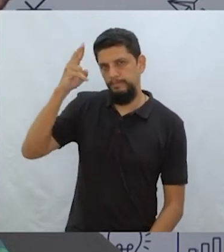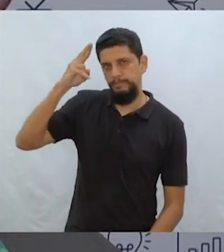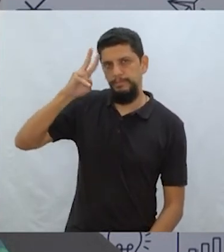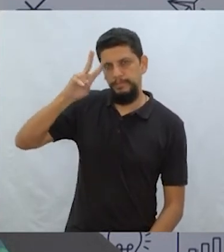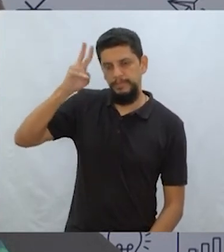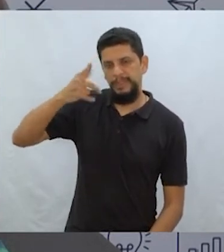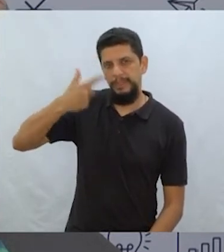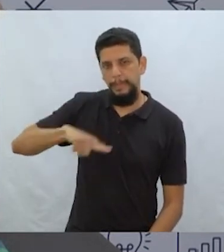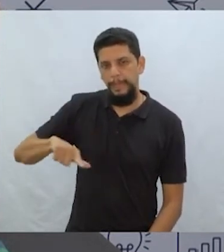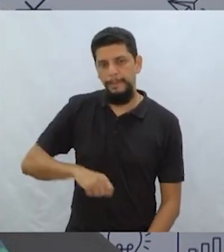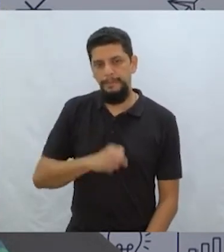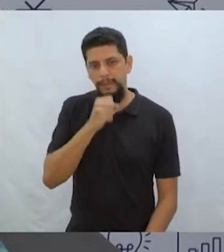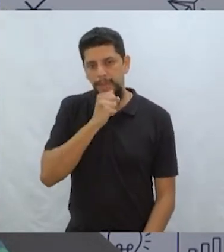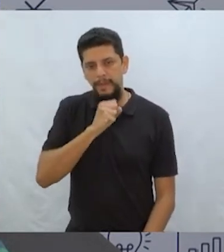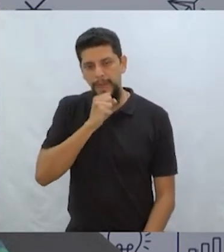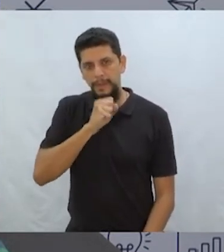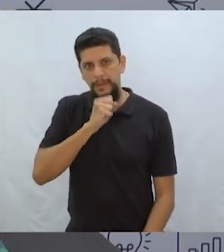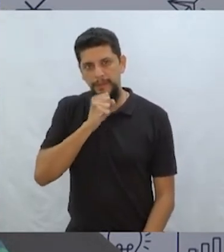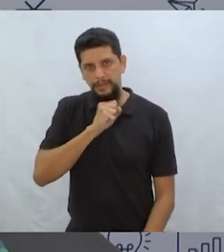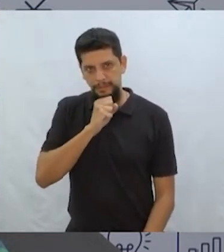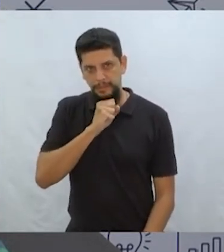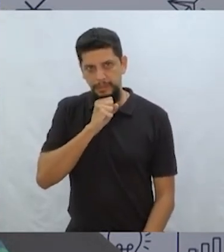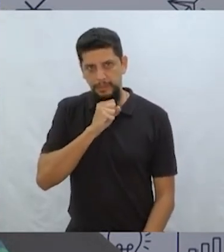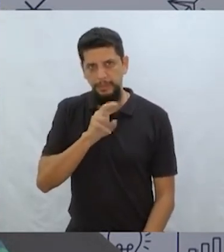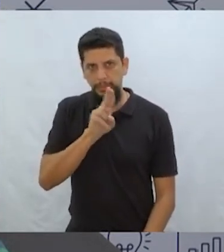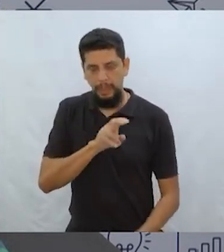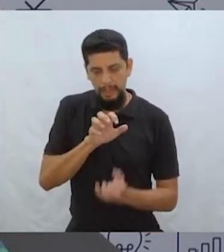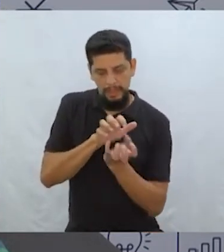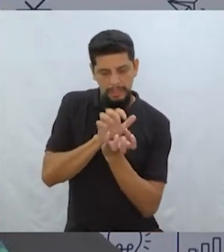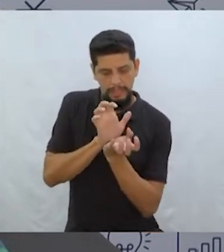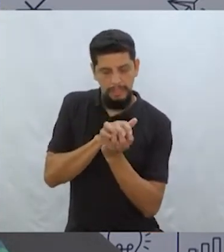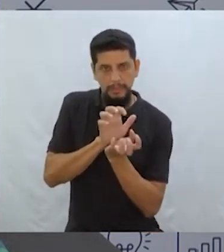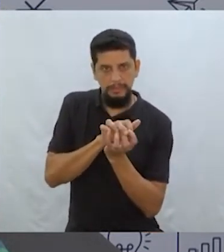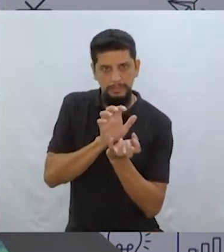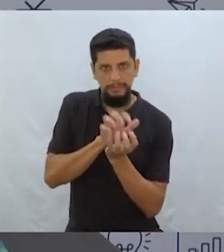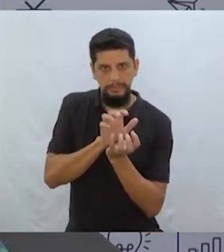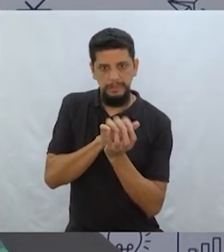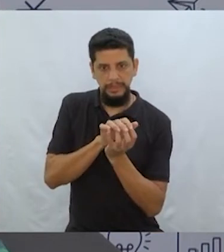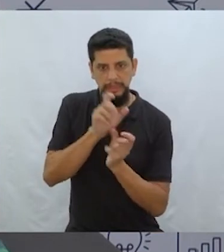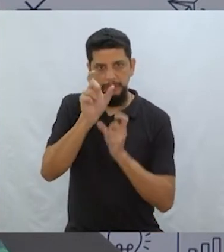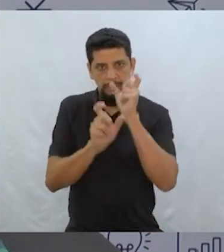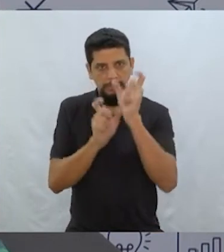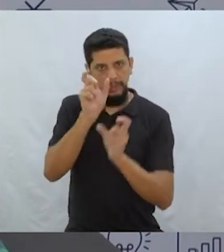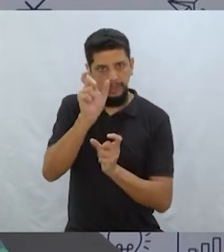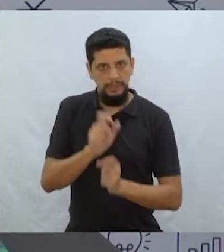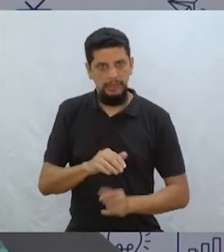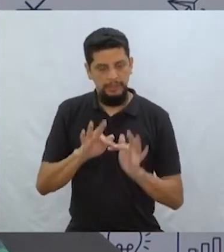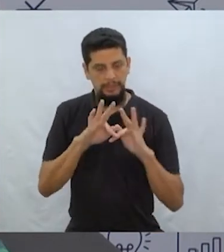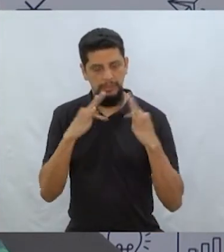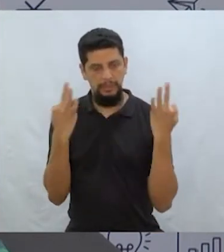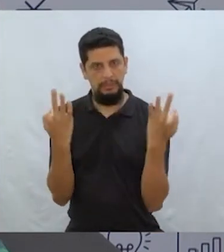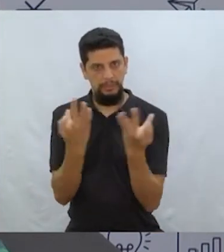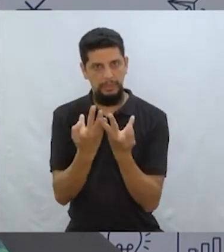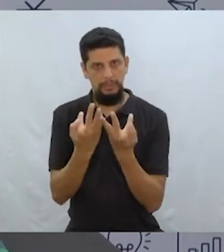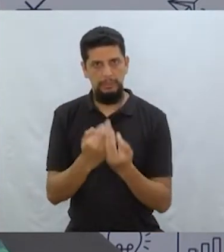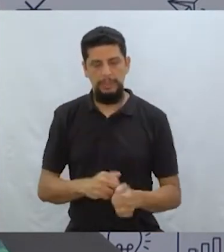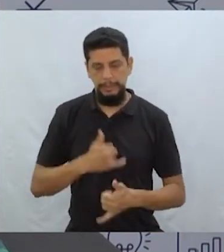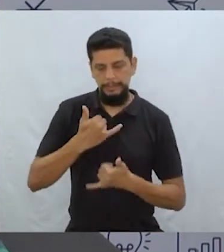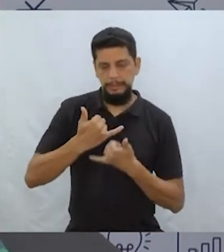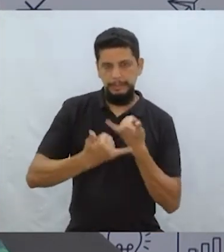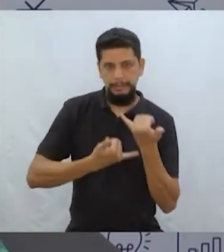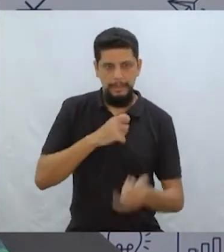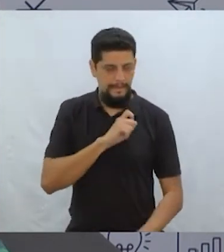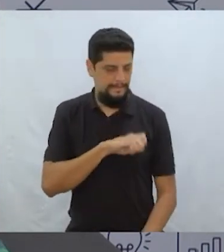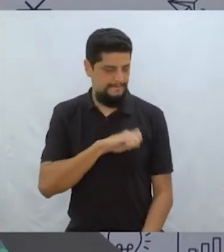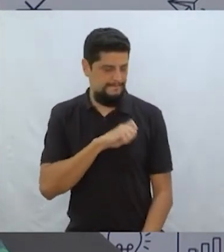relembrar um pouquinho bisavô Arquimedes usava a dentadura as pessoas ali da família em volta dele